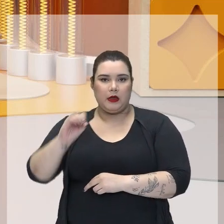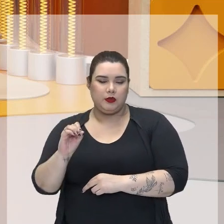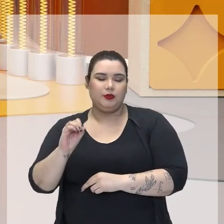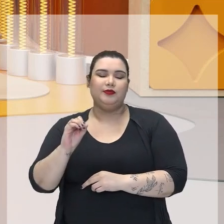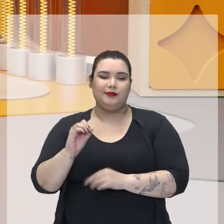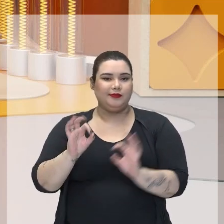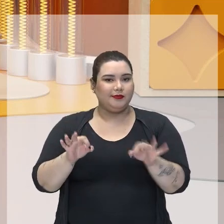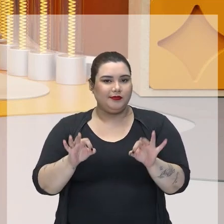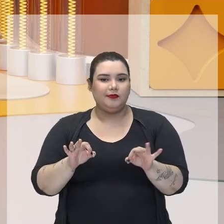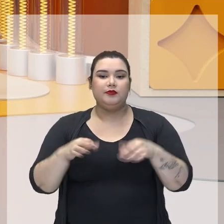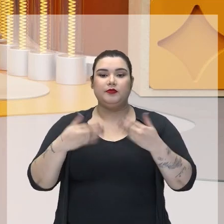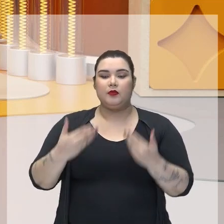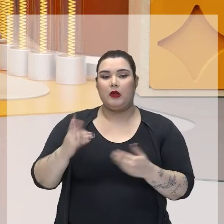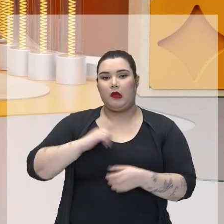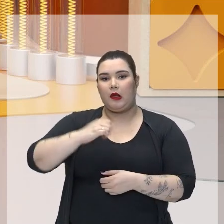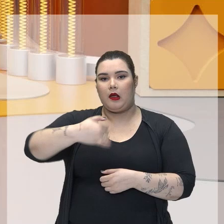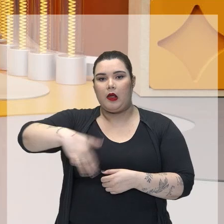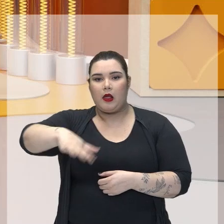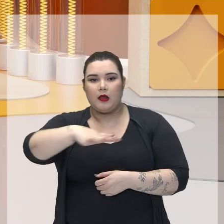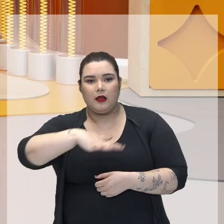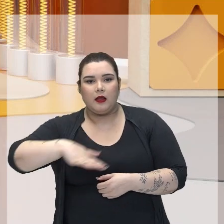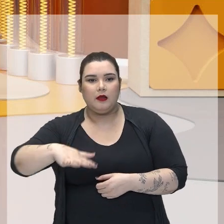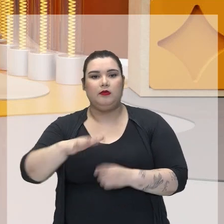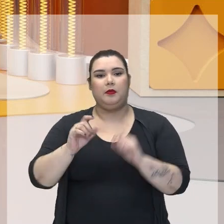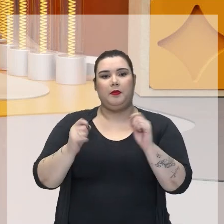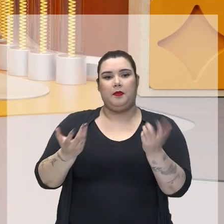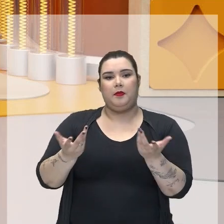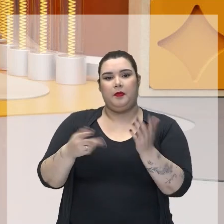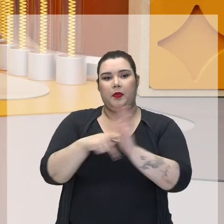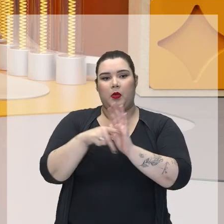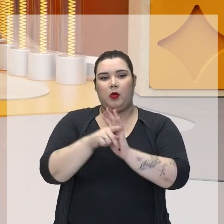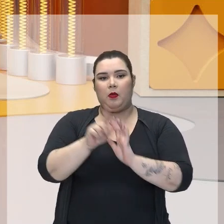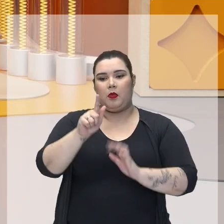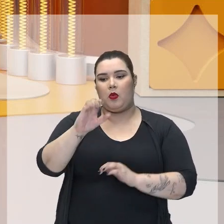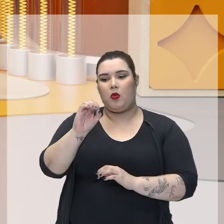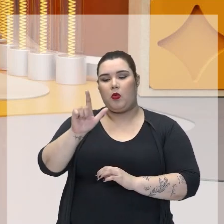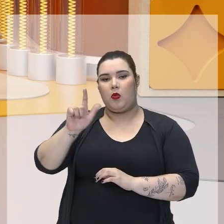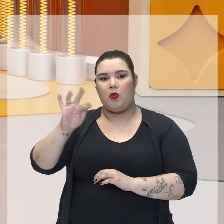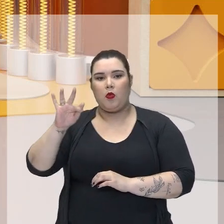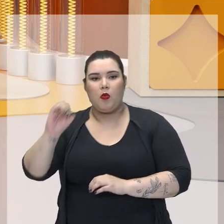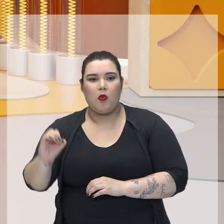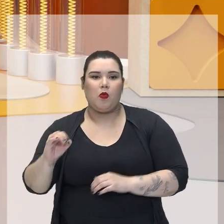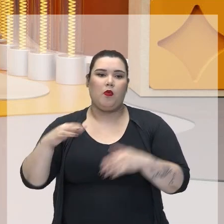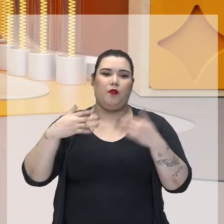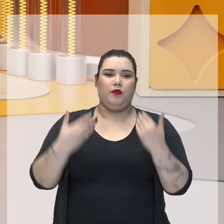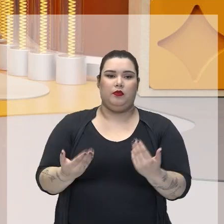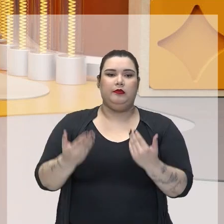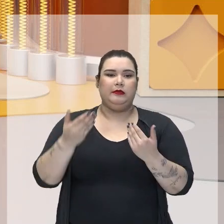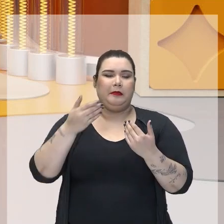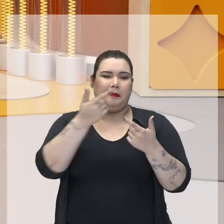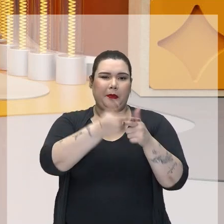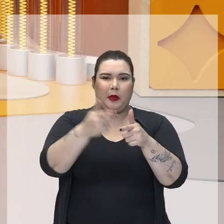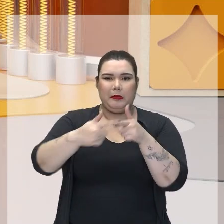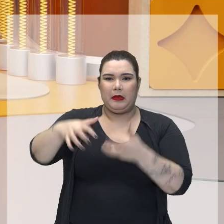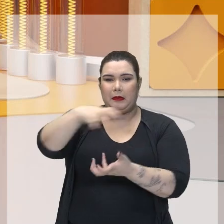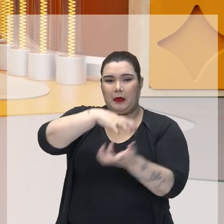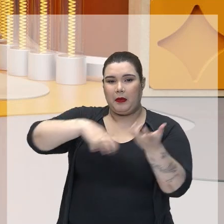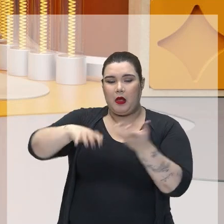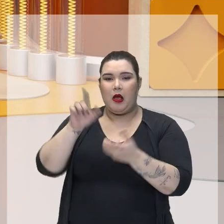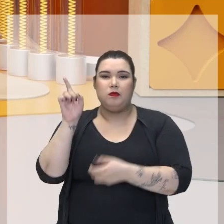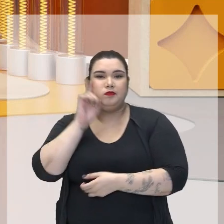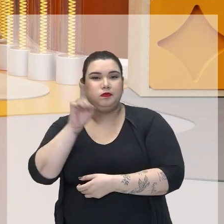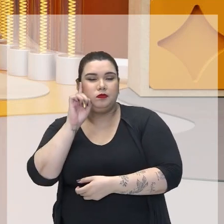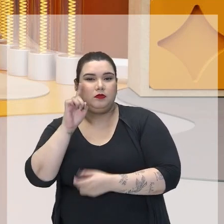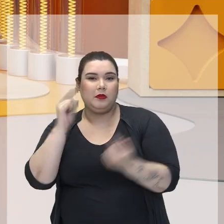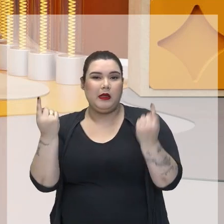ali conflitos na área do Golfo, né? A invasão do Kuwait, né? Conflito ali dos Estados Unidos com o Iraque